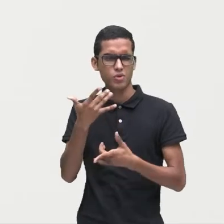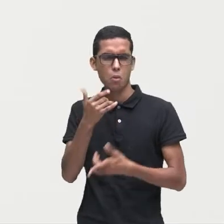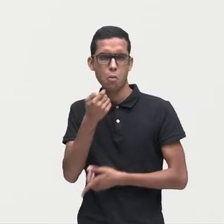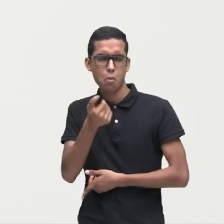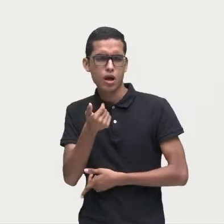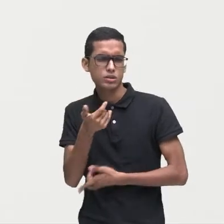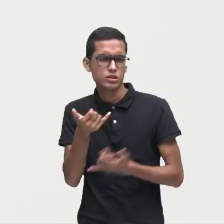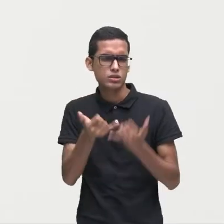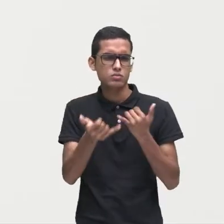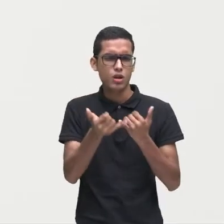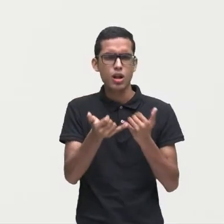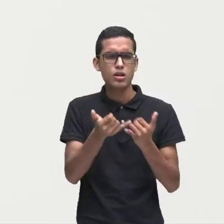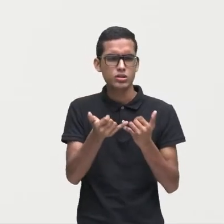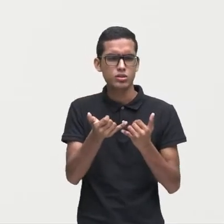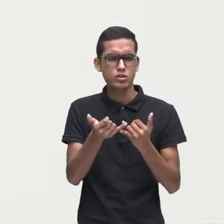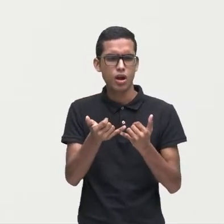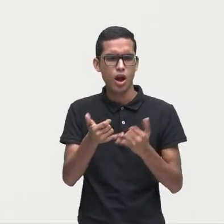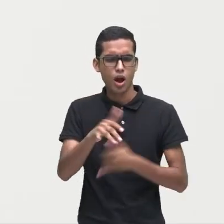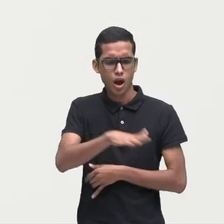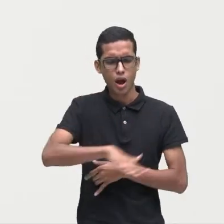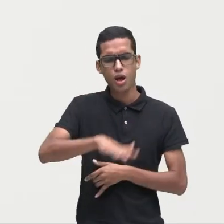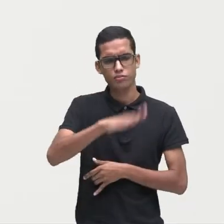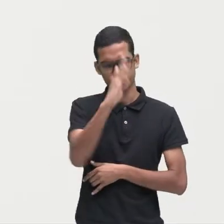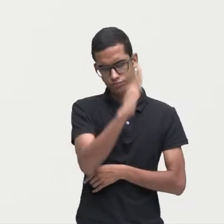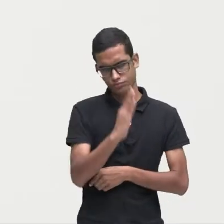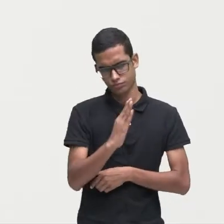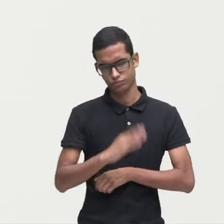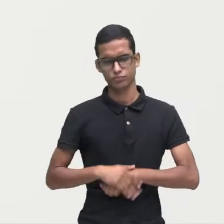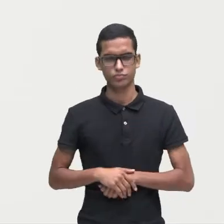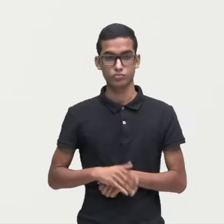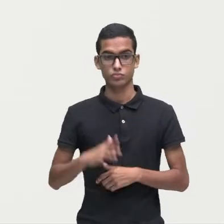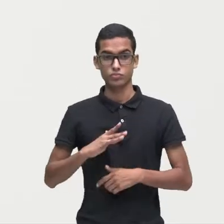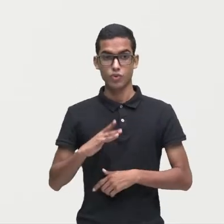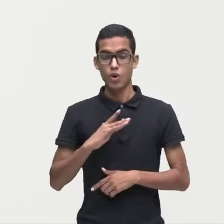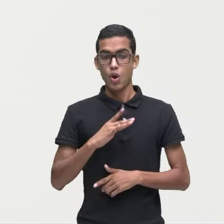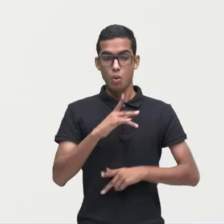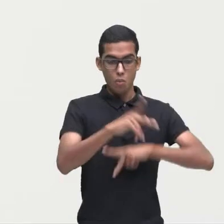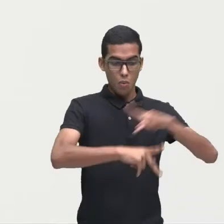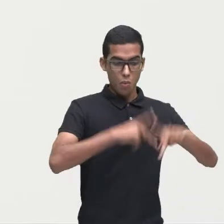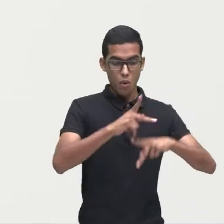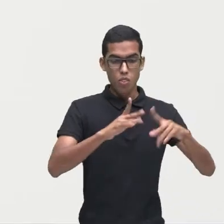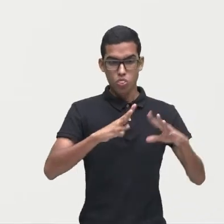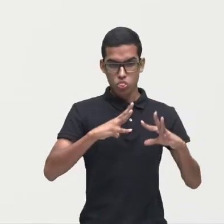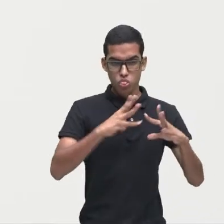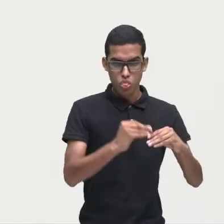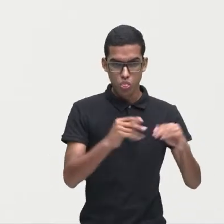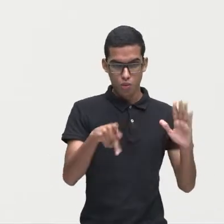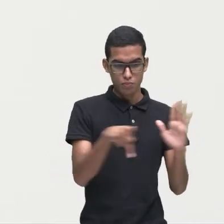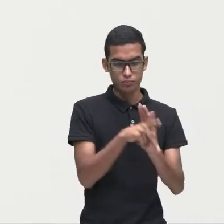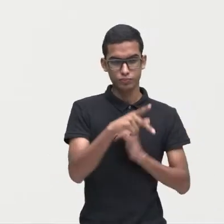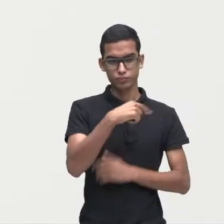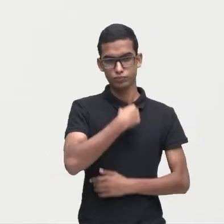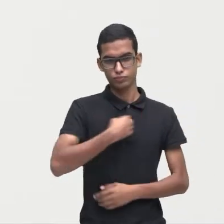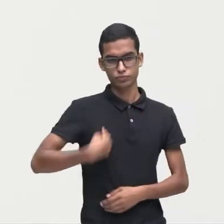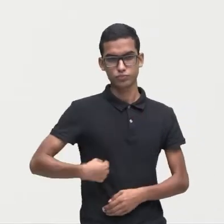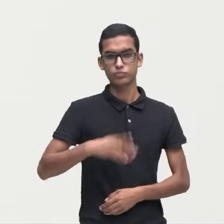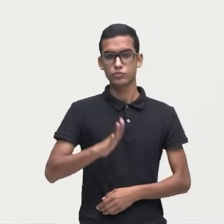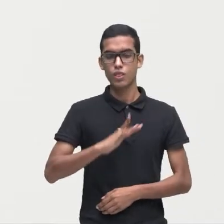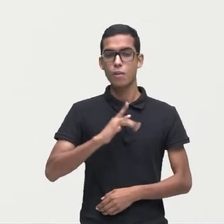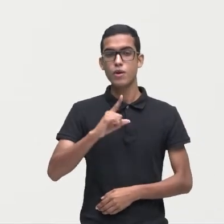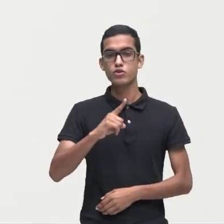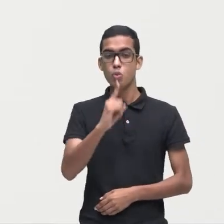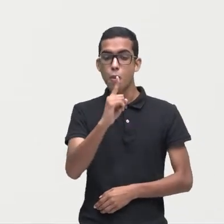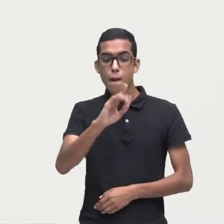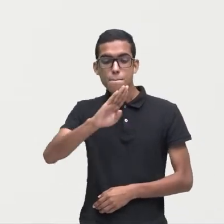8 milhões e 515. Só que a população absoluta da China em 2014 já tinha passado de 1